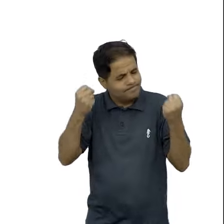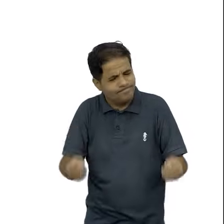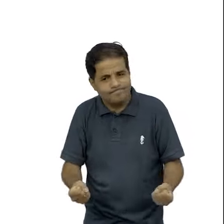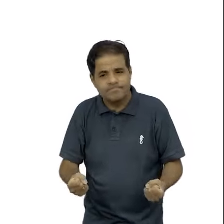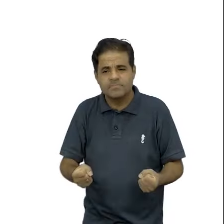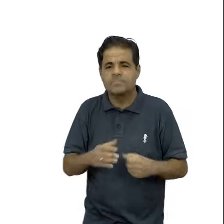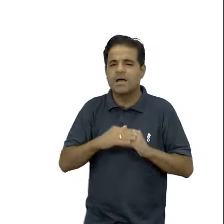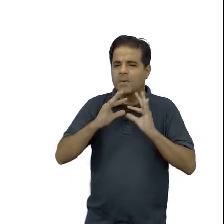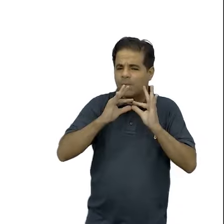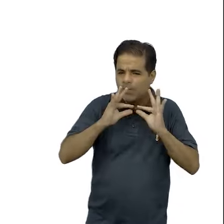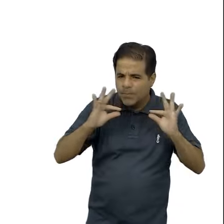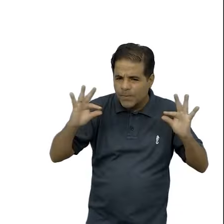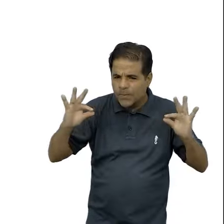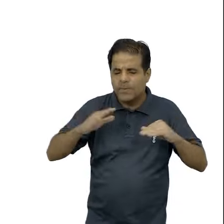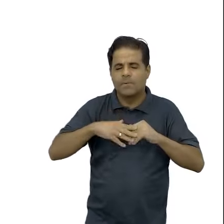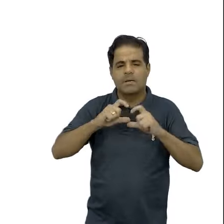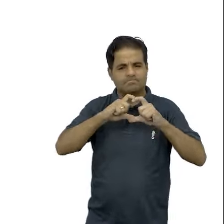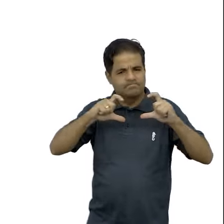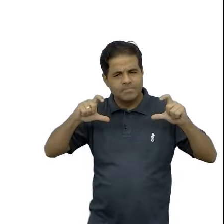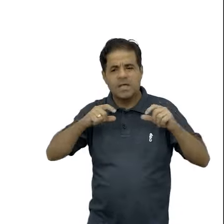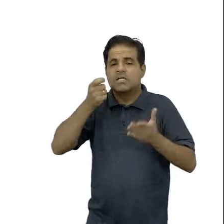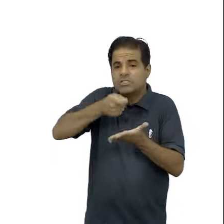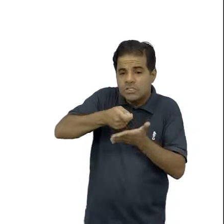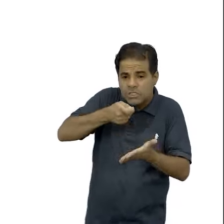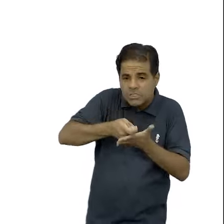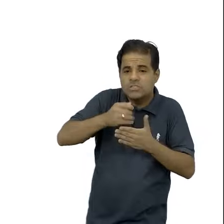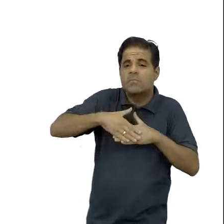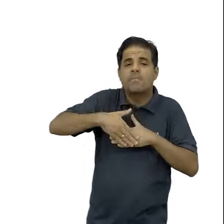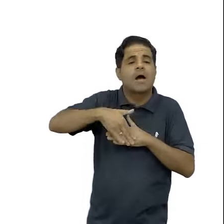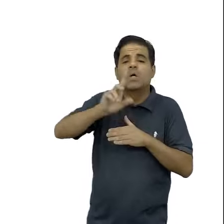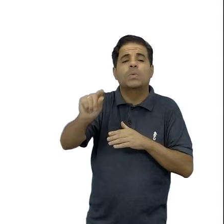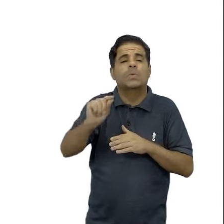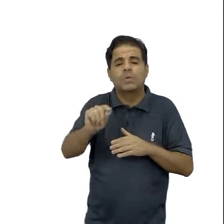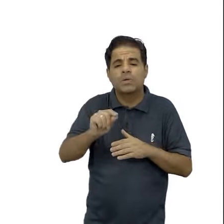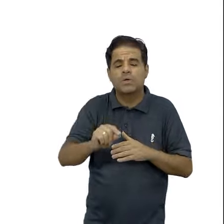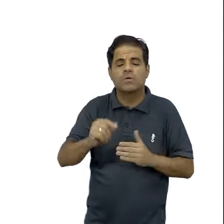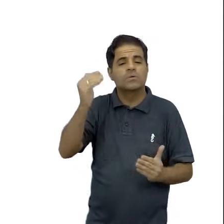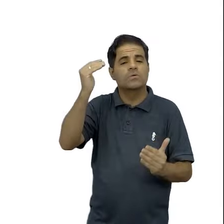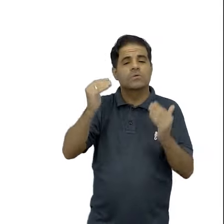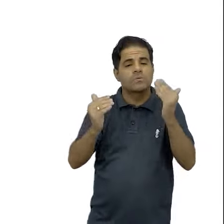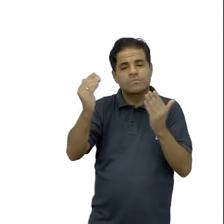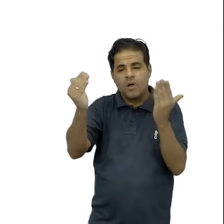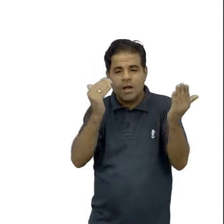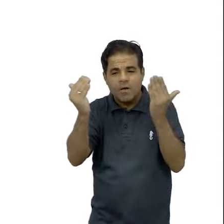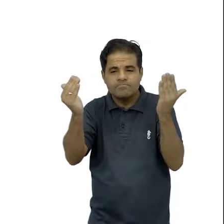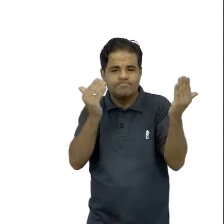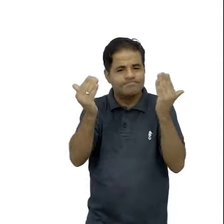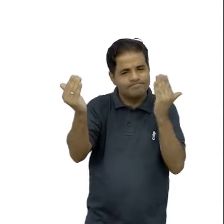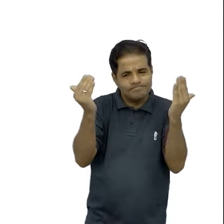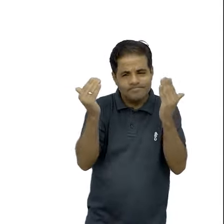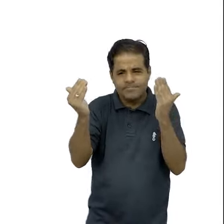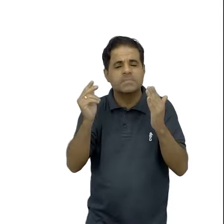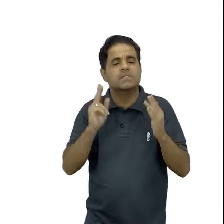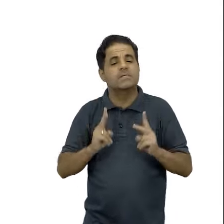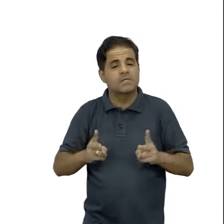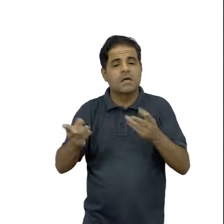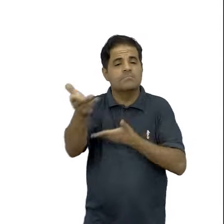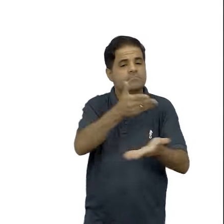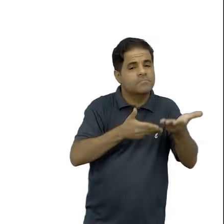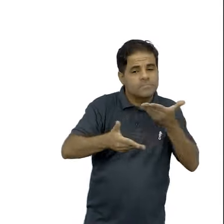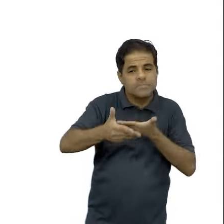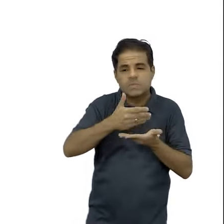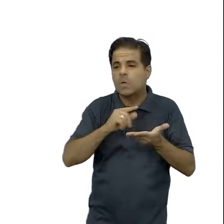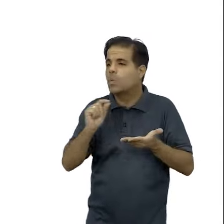mais fino, mais grosso, exigindo sempre um parâmetro de comparação, sempre em relação